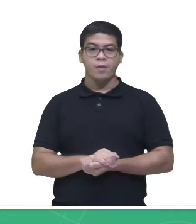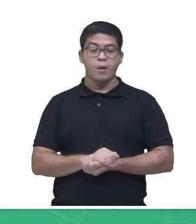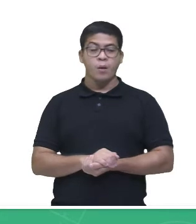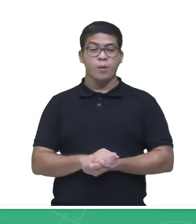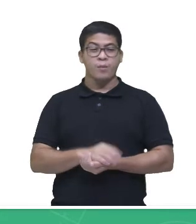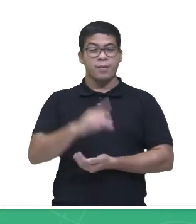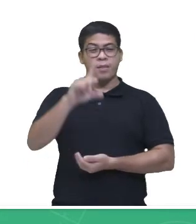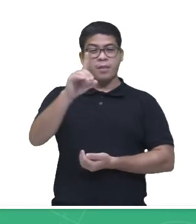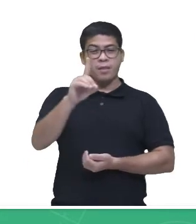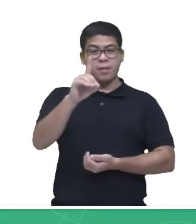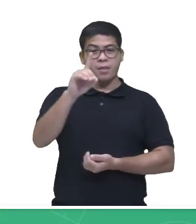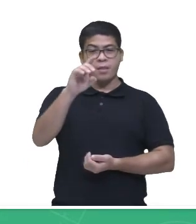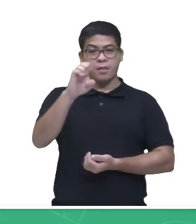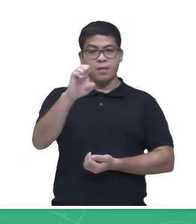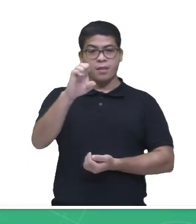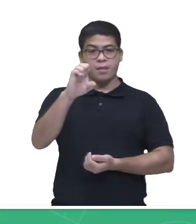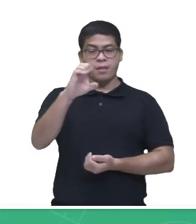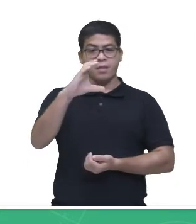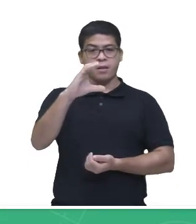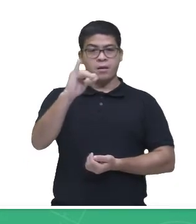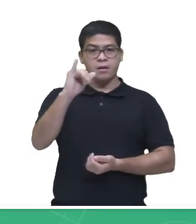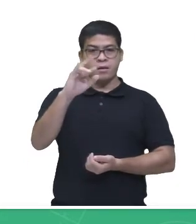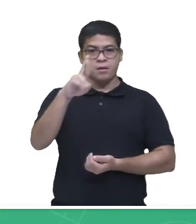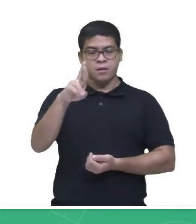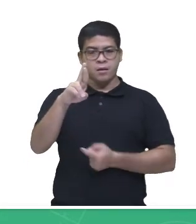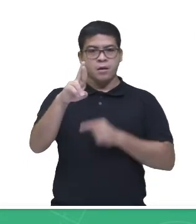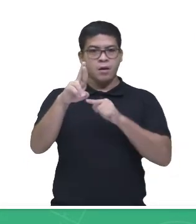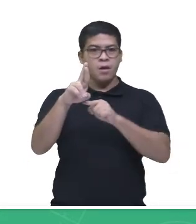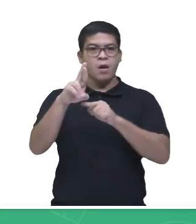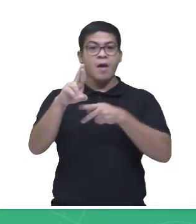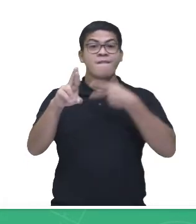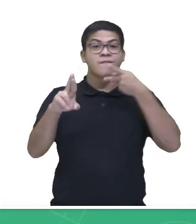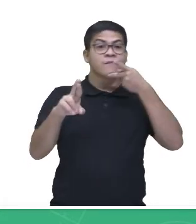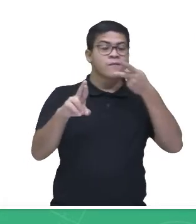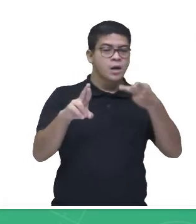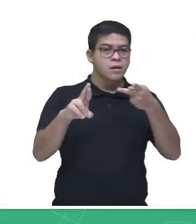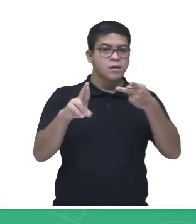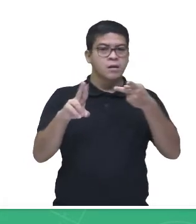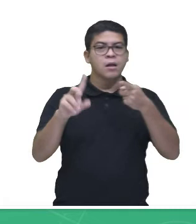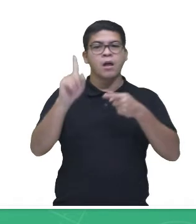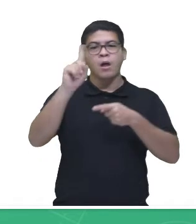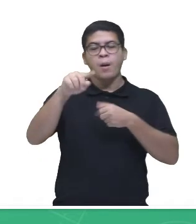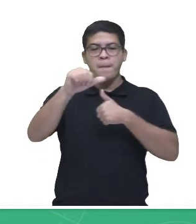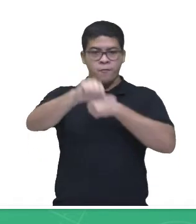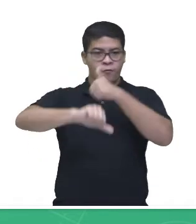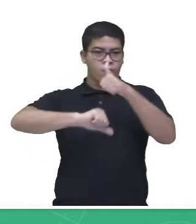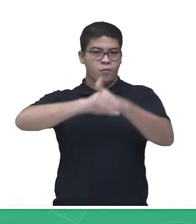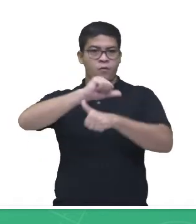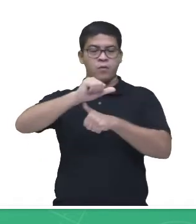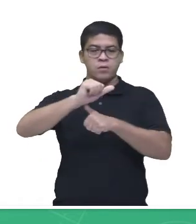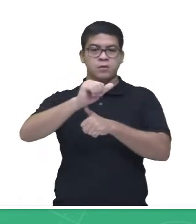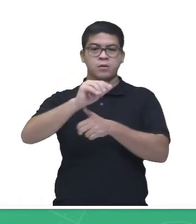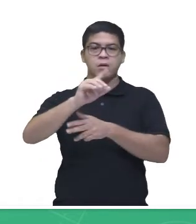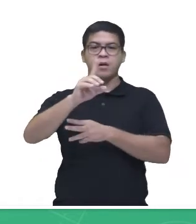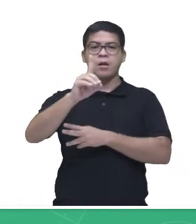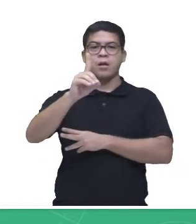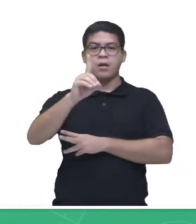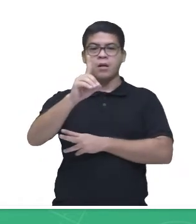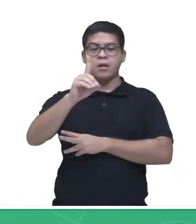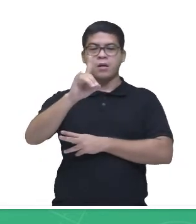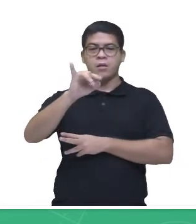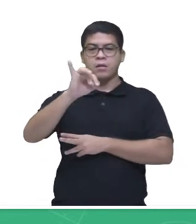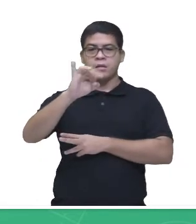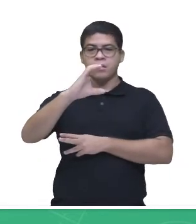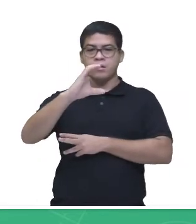verbo dizer. No espanhol, decir. É dicho, não tem nada a ver com decido, é dicho,